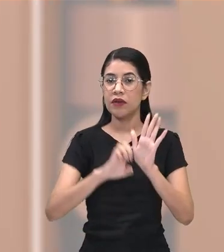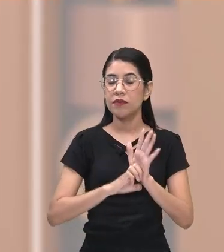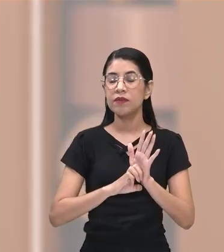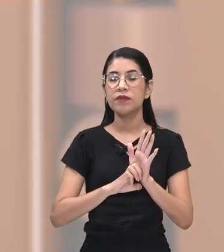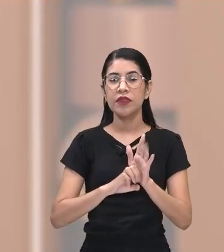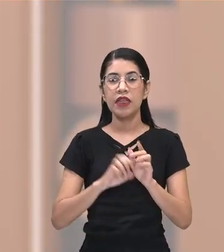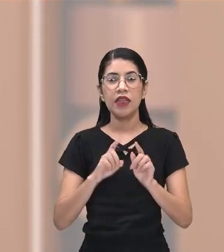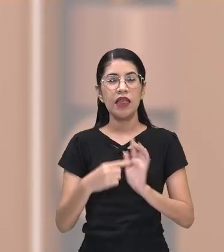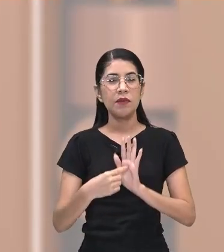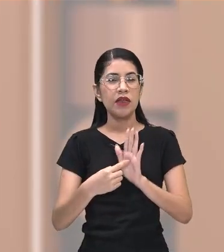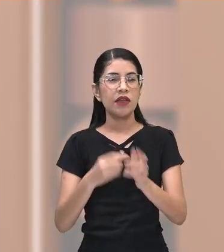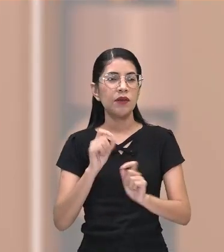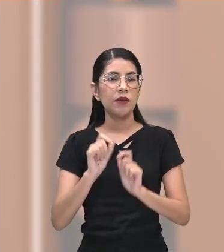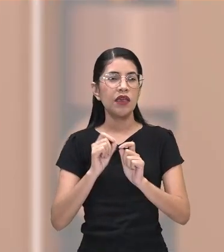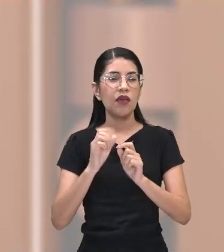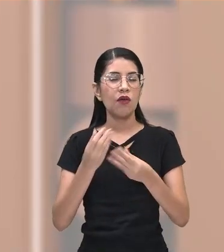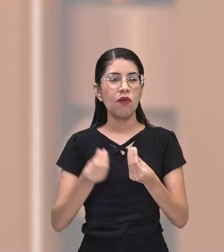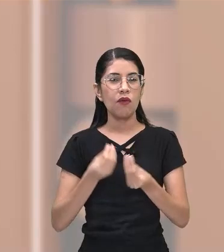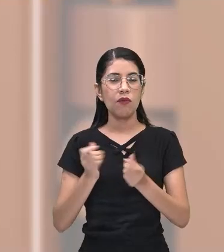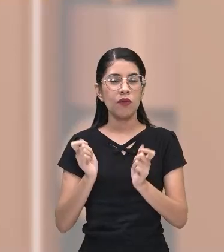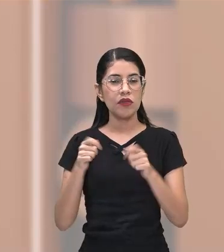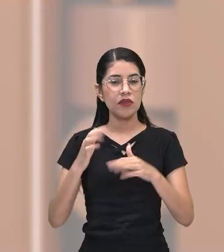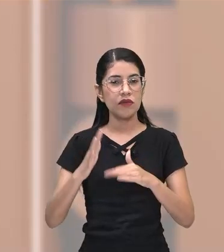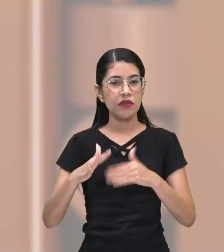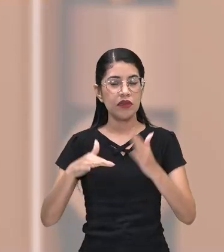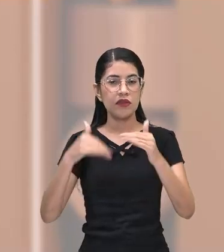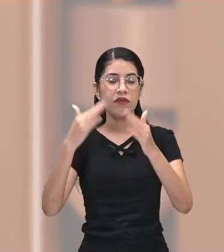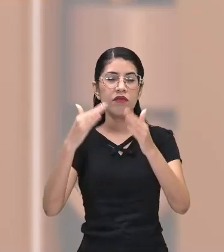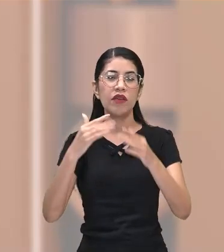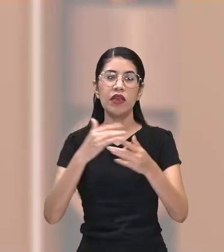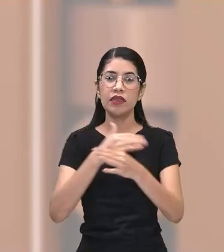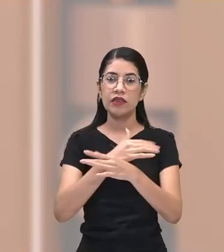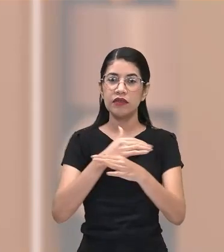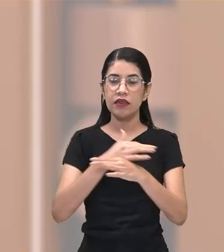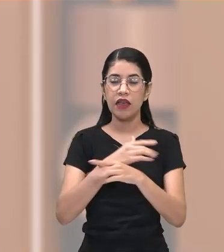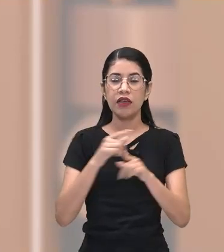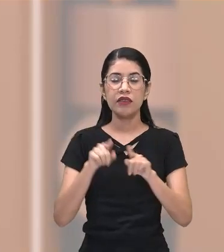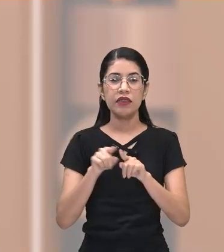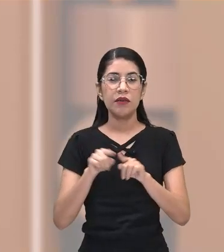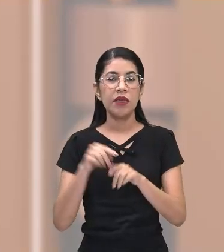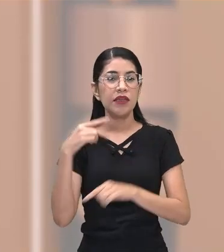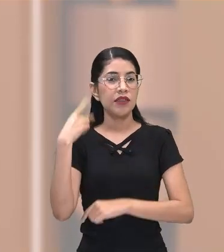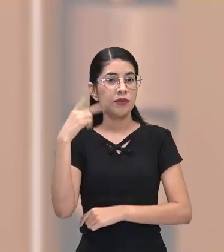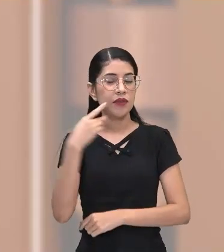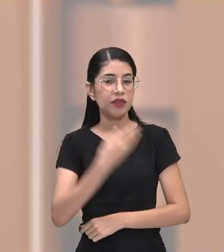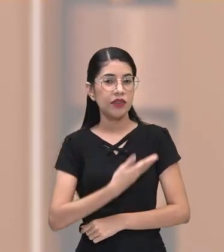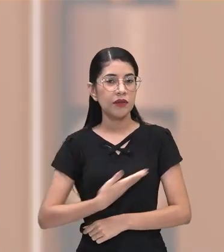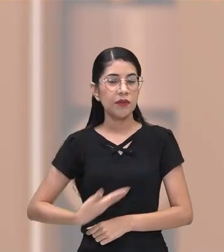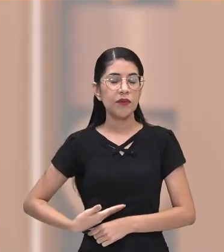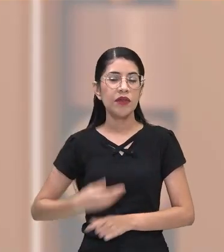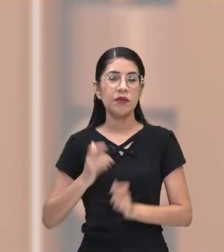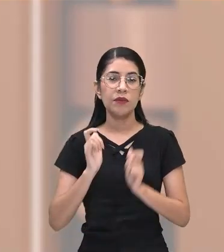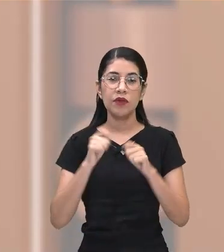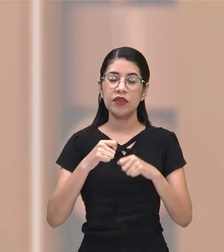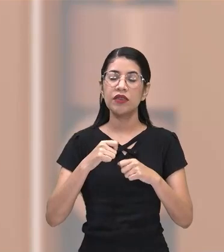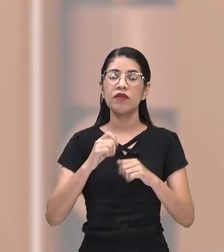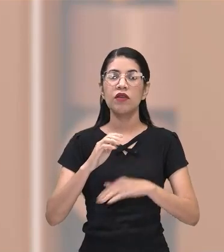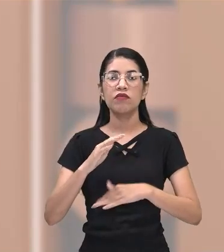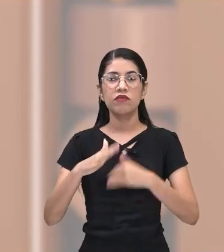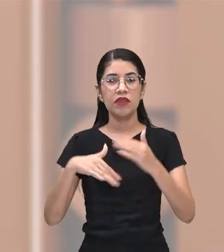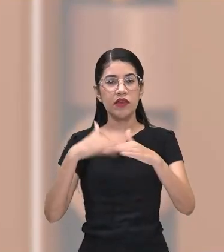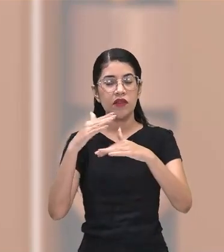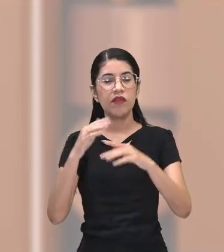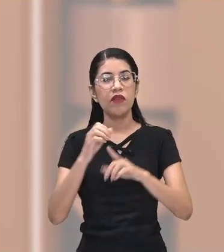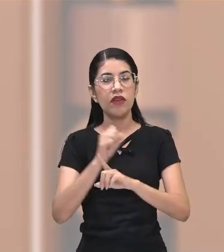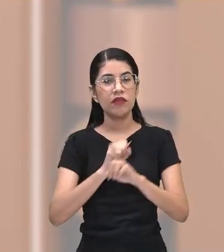esse avanço, né, no desenvolvimento das políticas de desenvolvimento urbano no